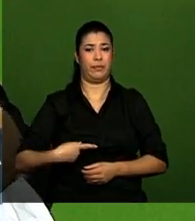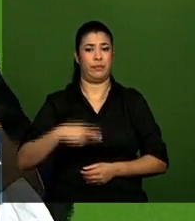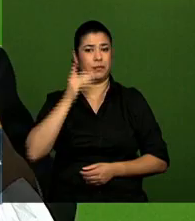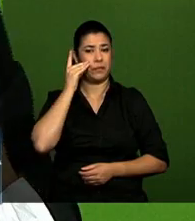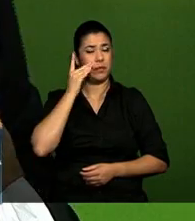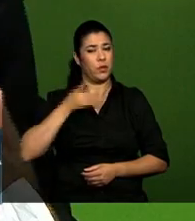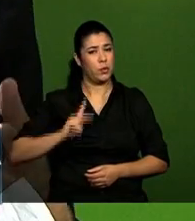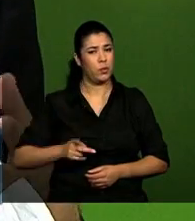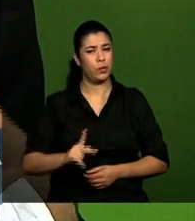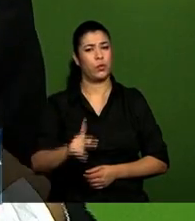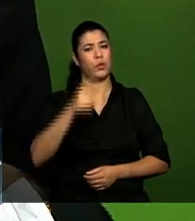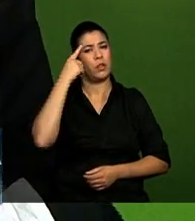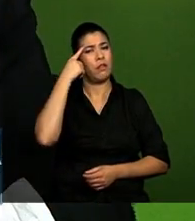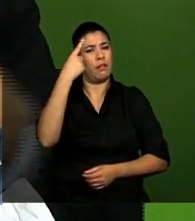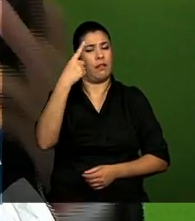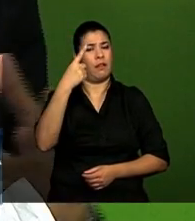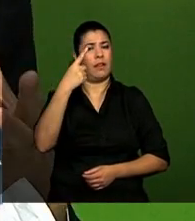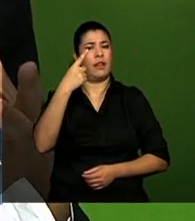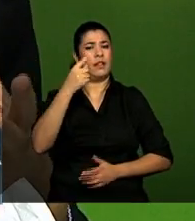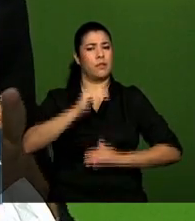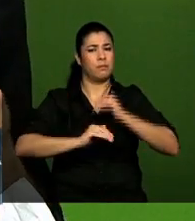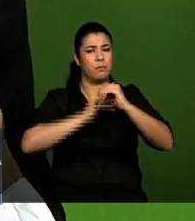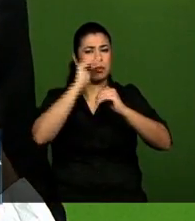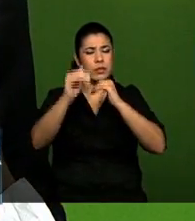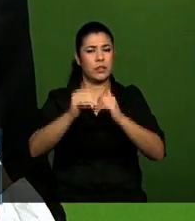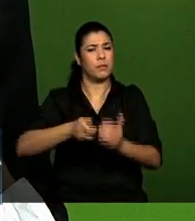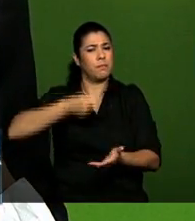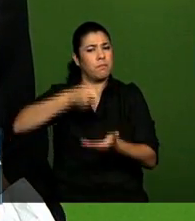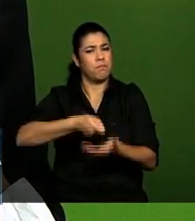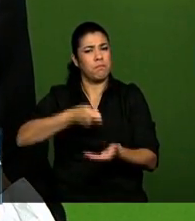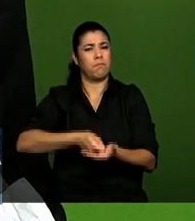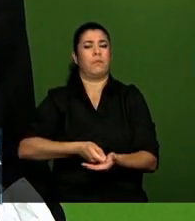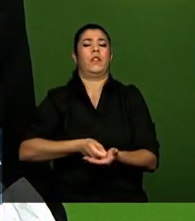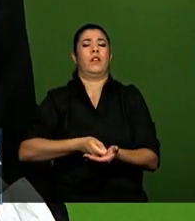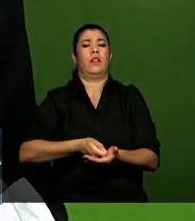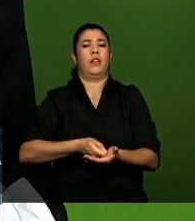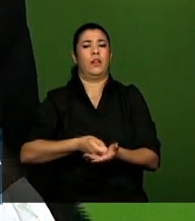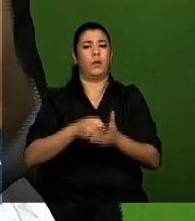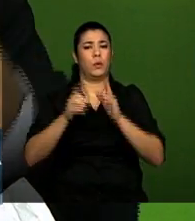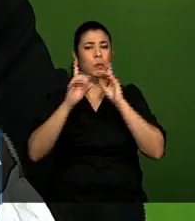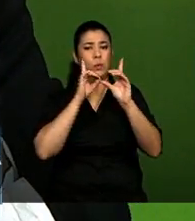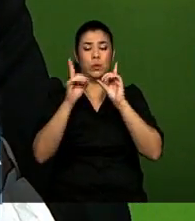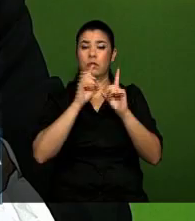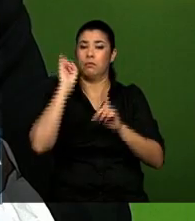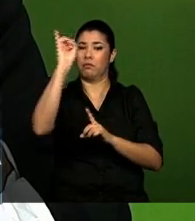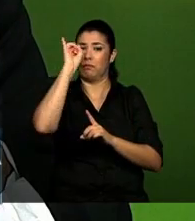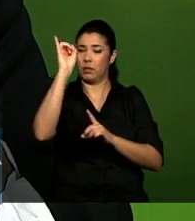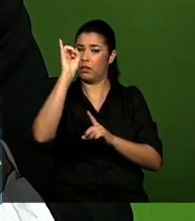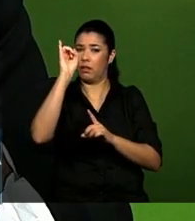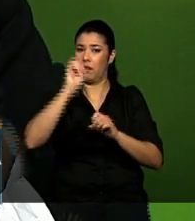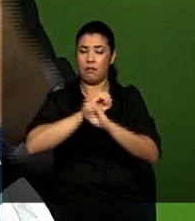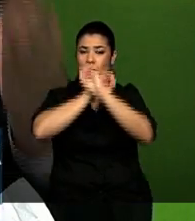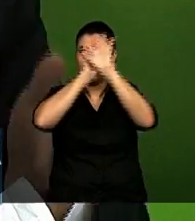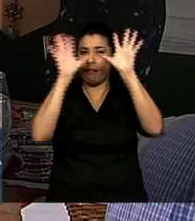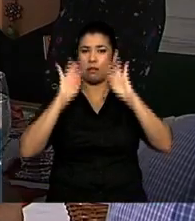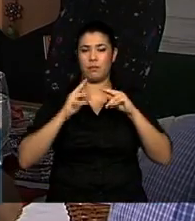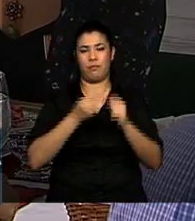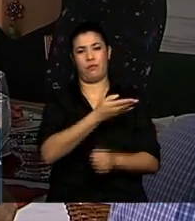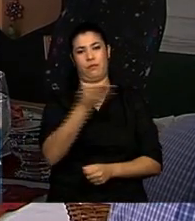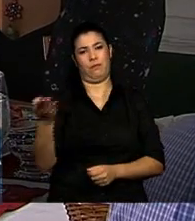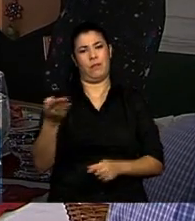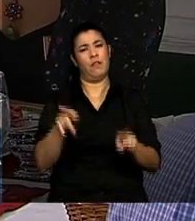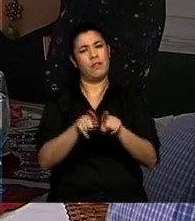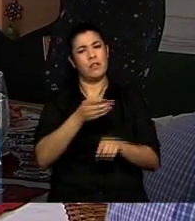construirmos essas mudanças a partir do intenso diálogo com a sociedade brasileira ele é muito claro para todos nós E vocês